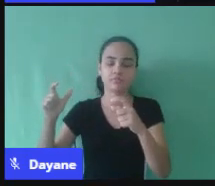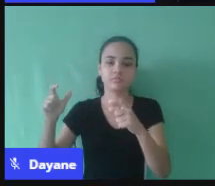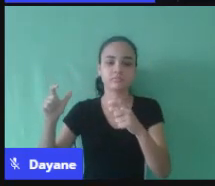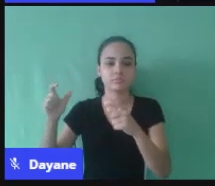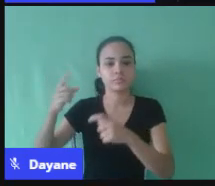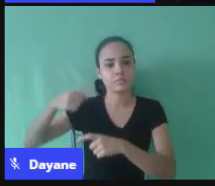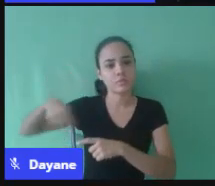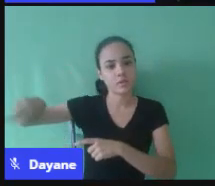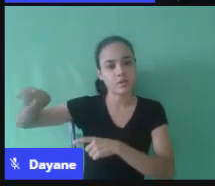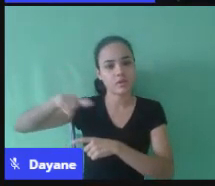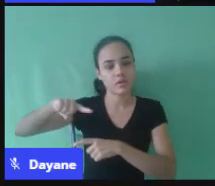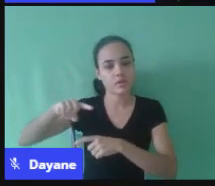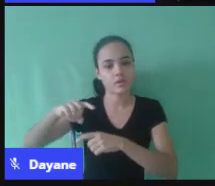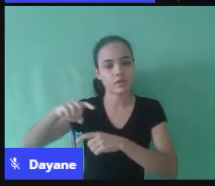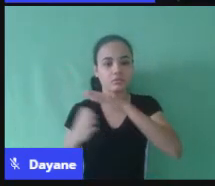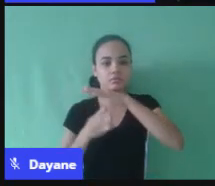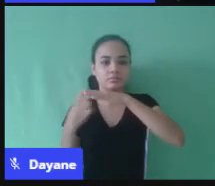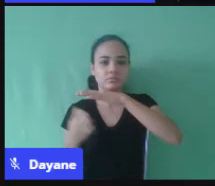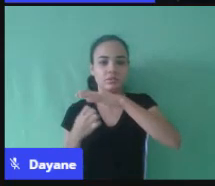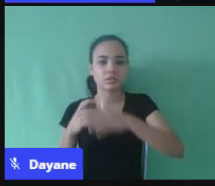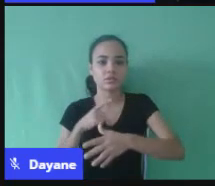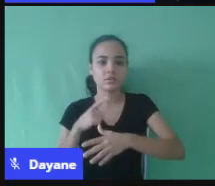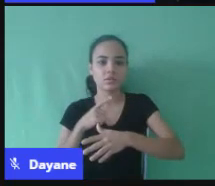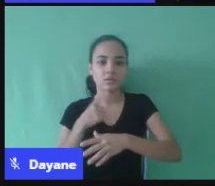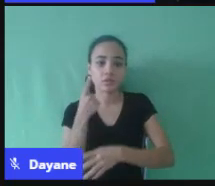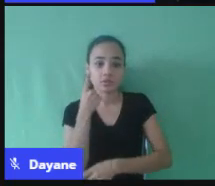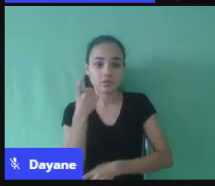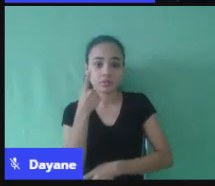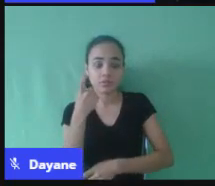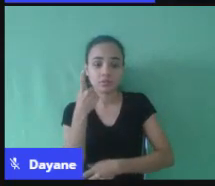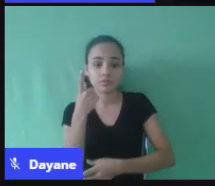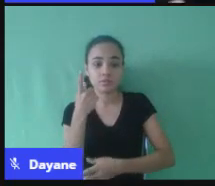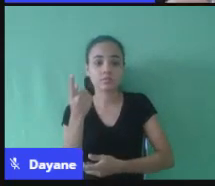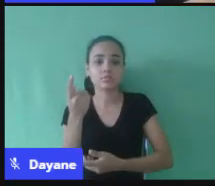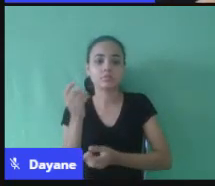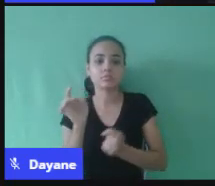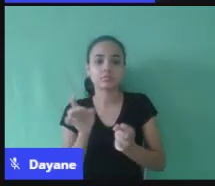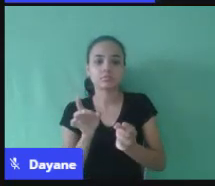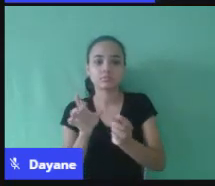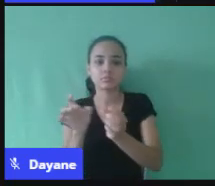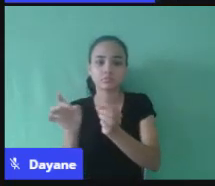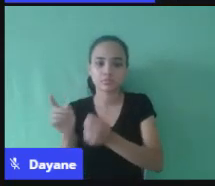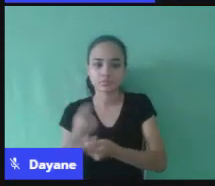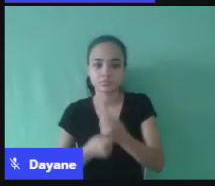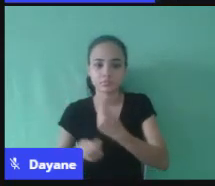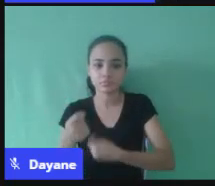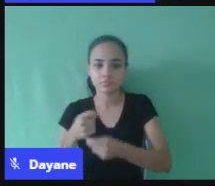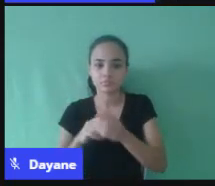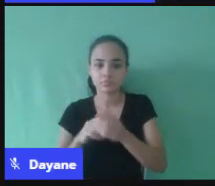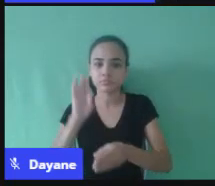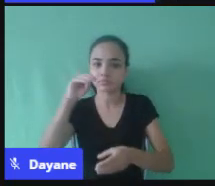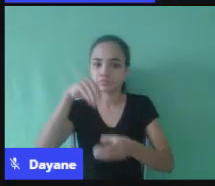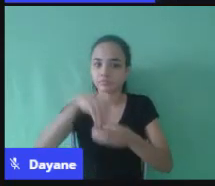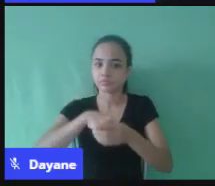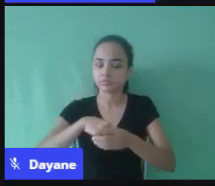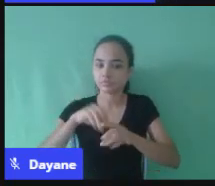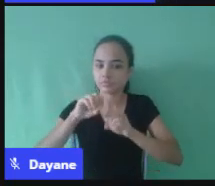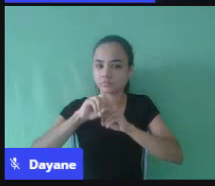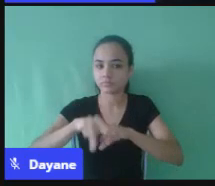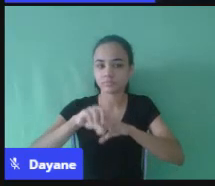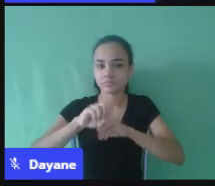interesses mercadológicos na educação. Quanto ao processo de